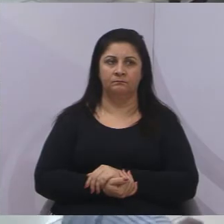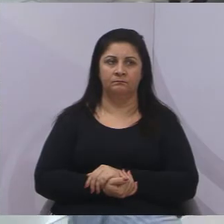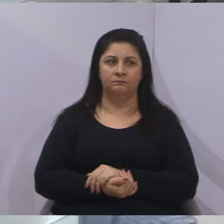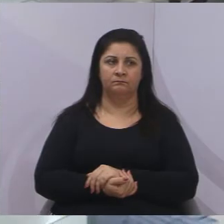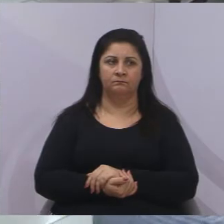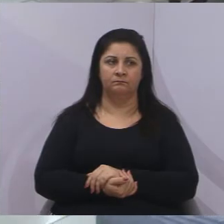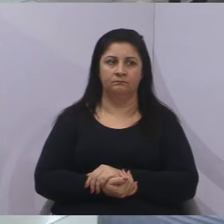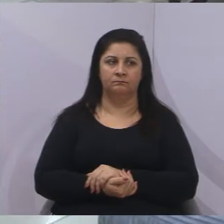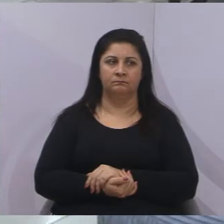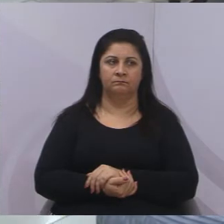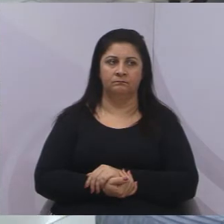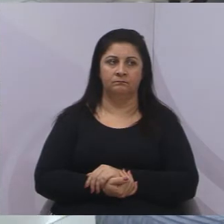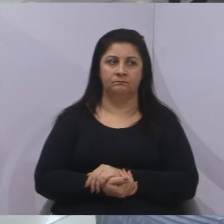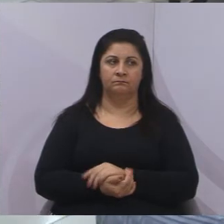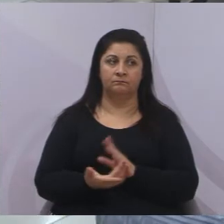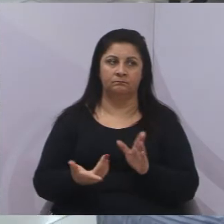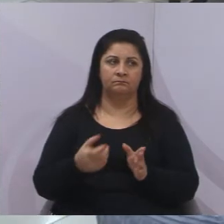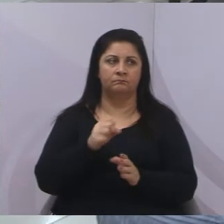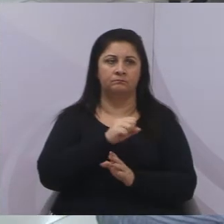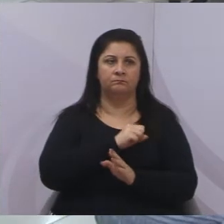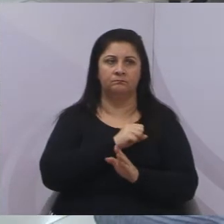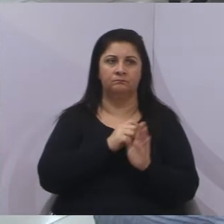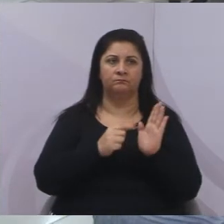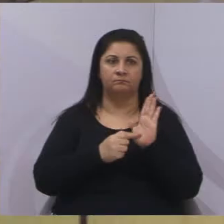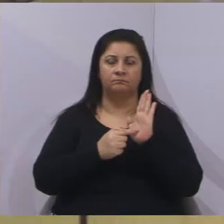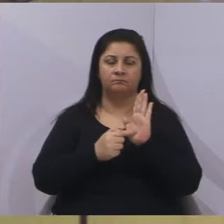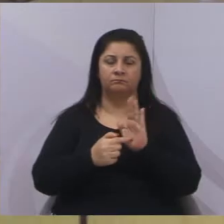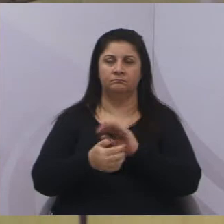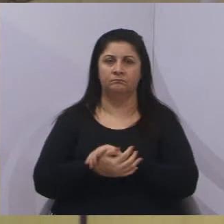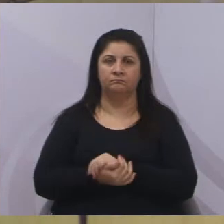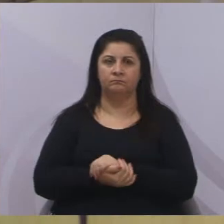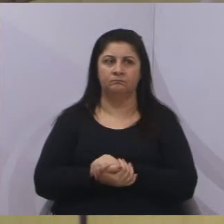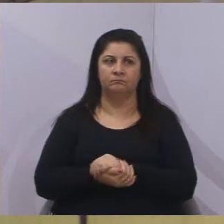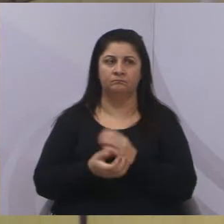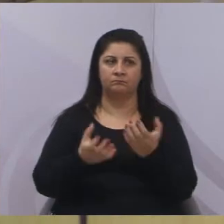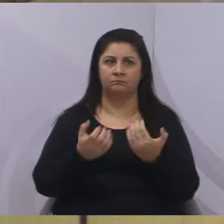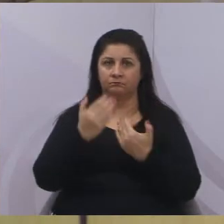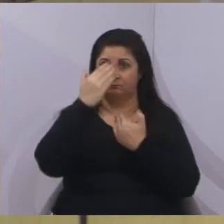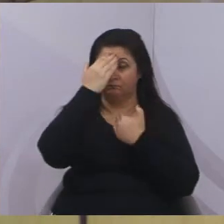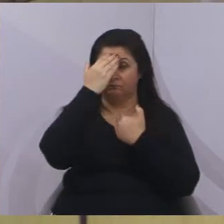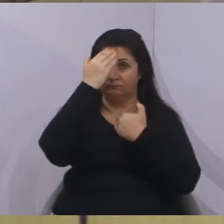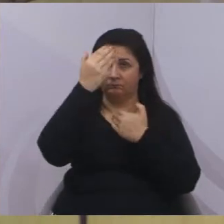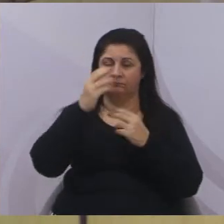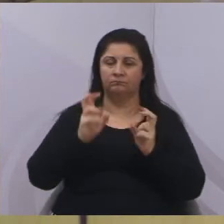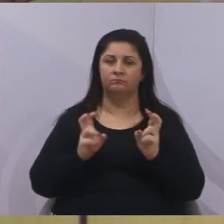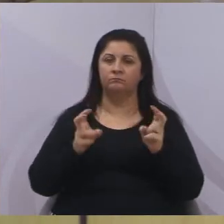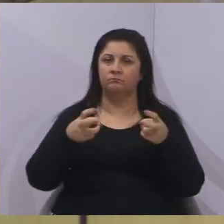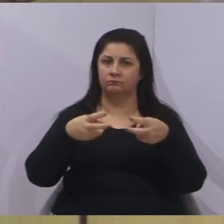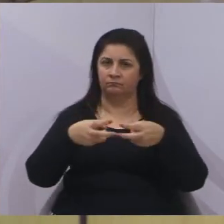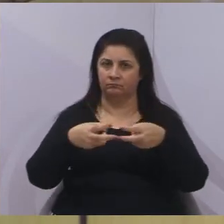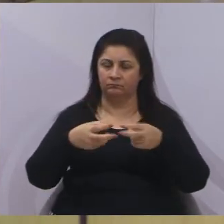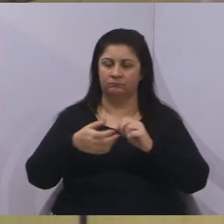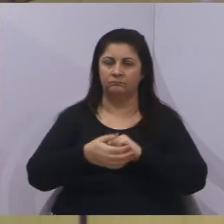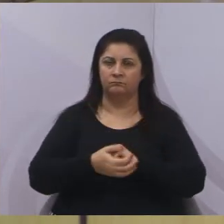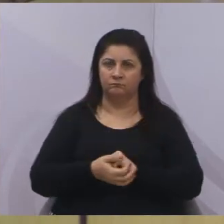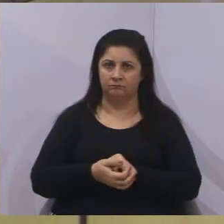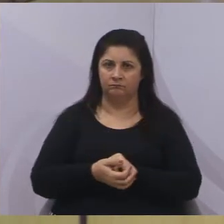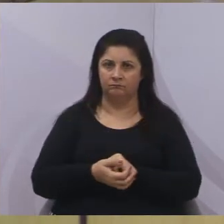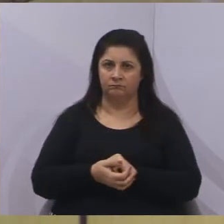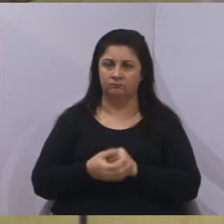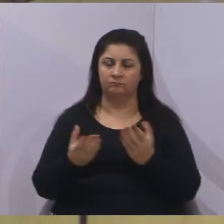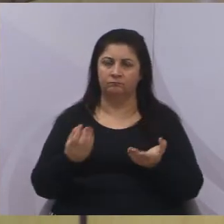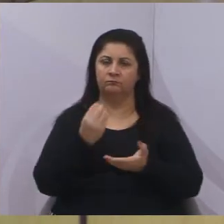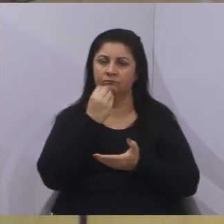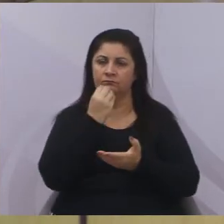Esses são os nossos números. Eu gostaria muito de agradecer à casa por ceder o espaço, agradecer